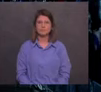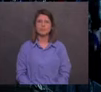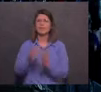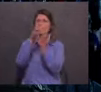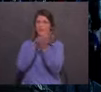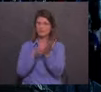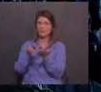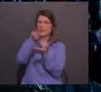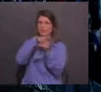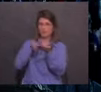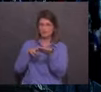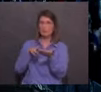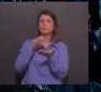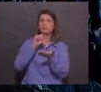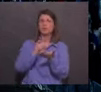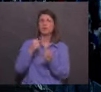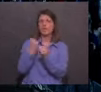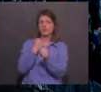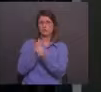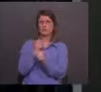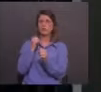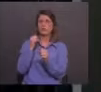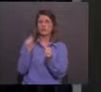Leitura dos Atos dos Apóstolos.